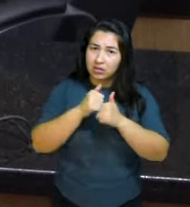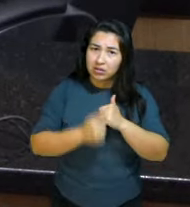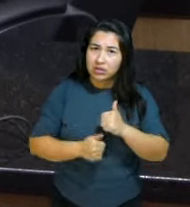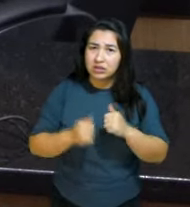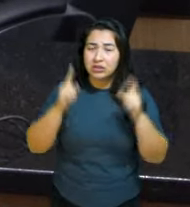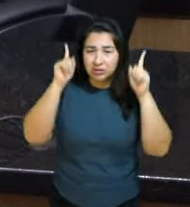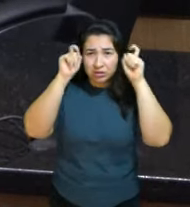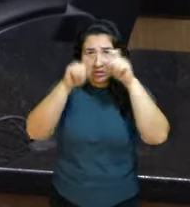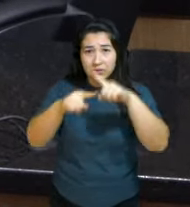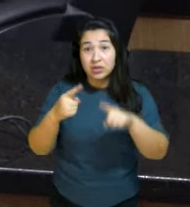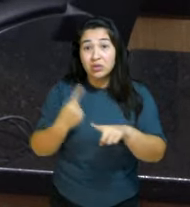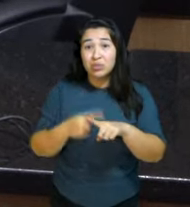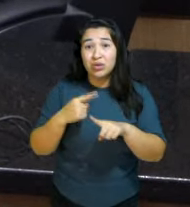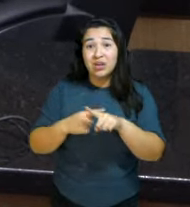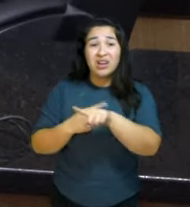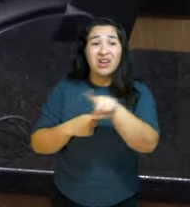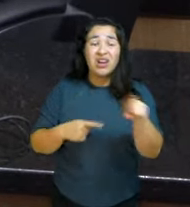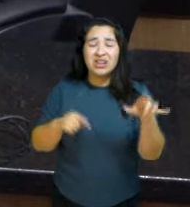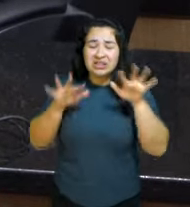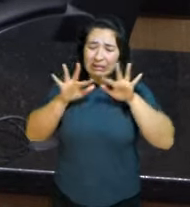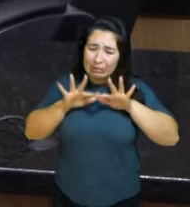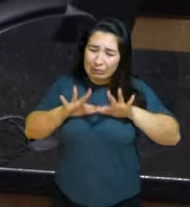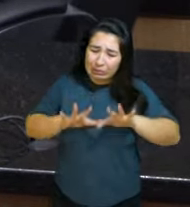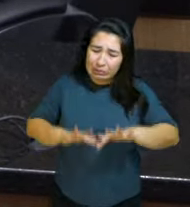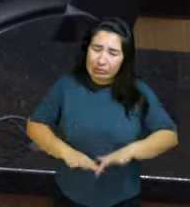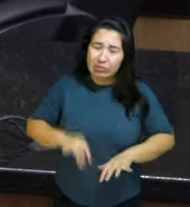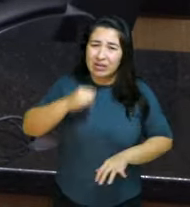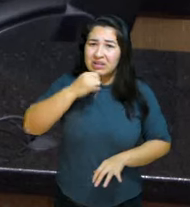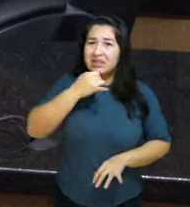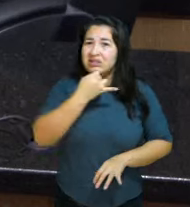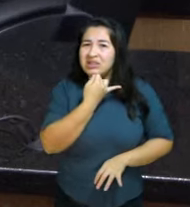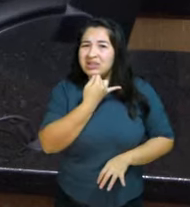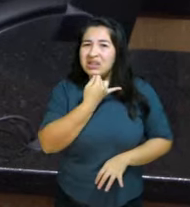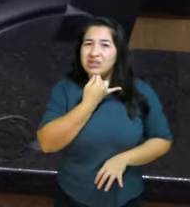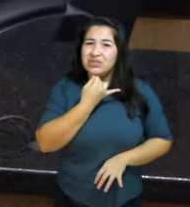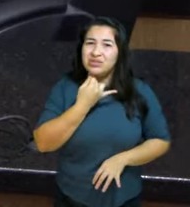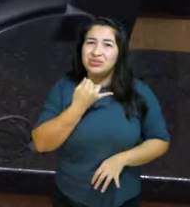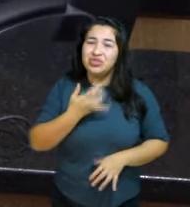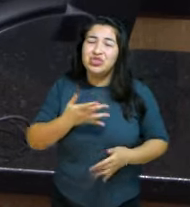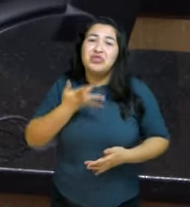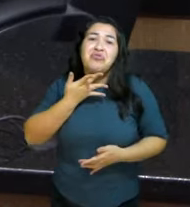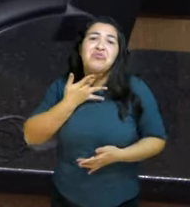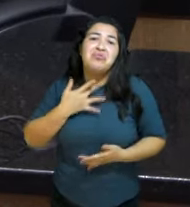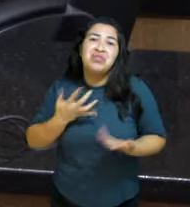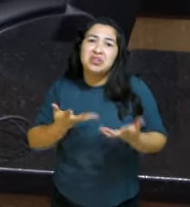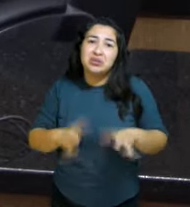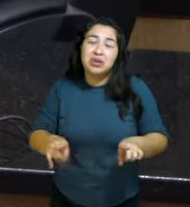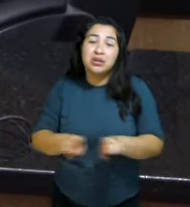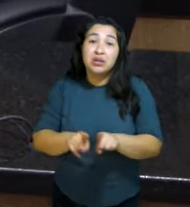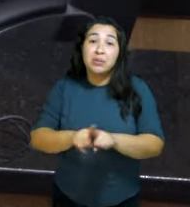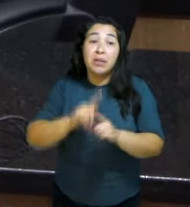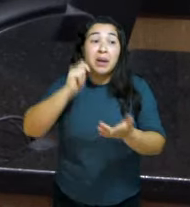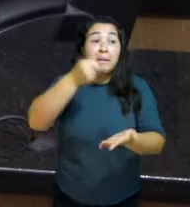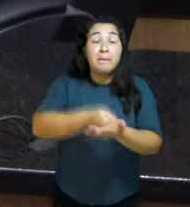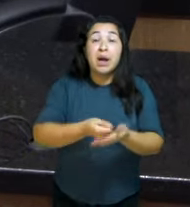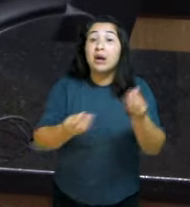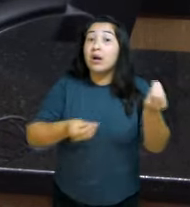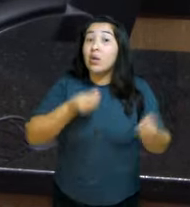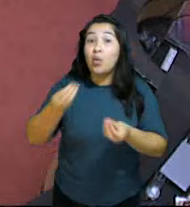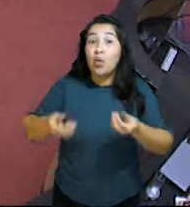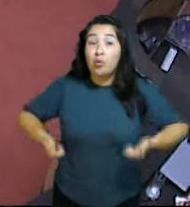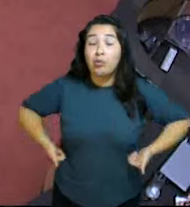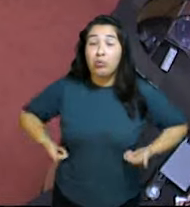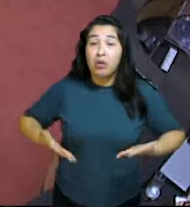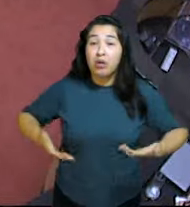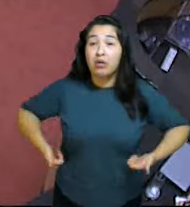pela desmotivação e até pela justificativa como será pago todas essas despesas novamente. Muito